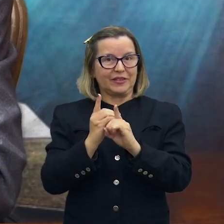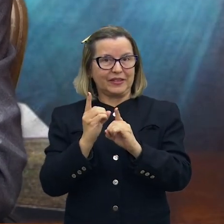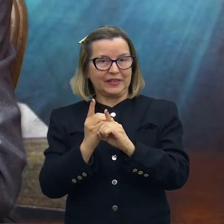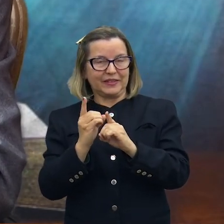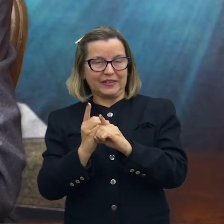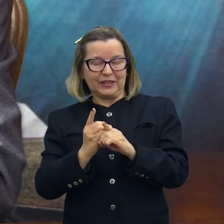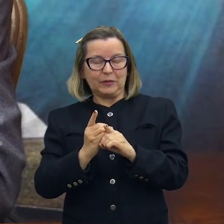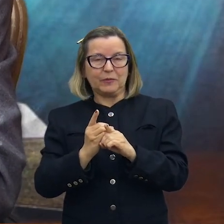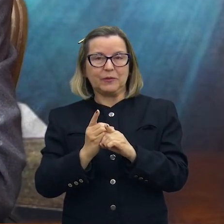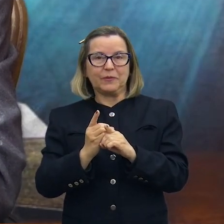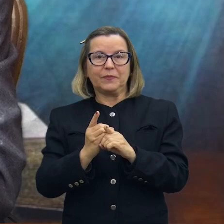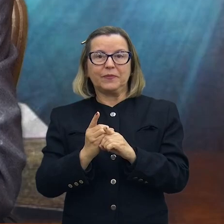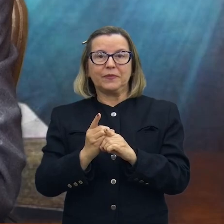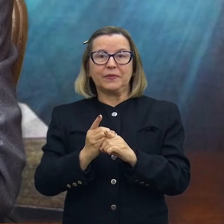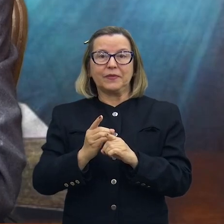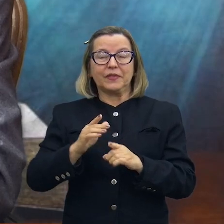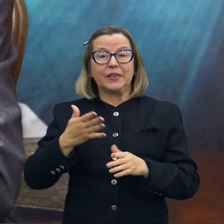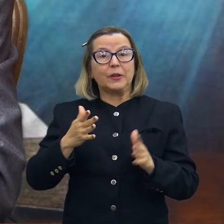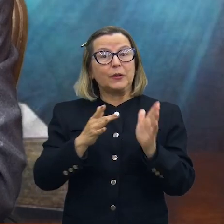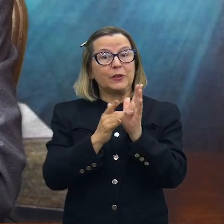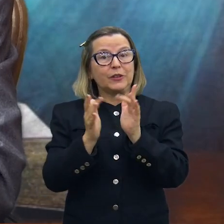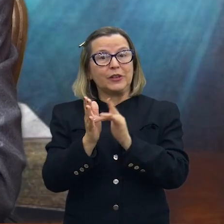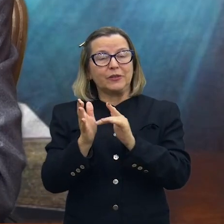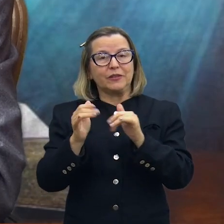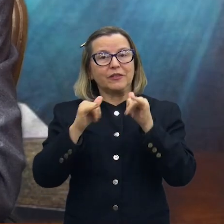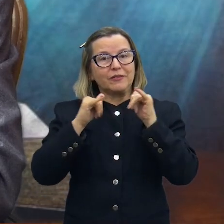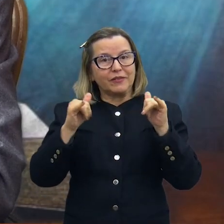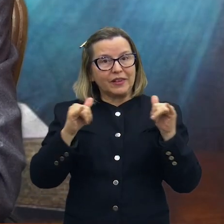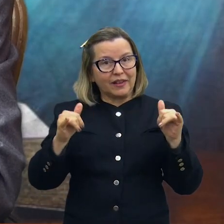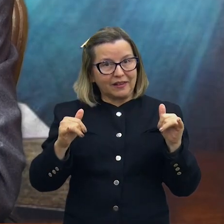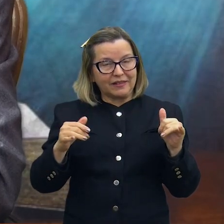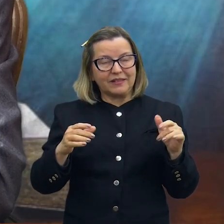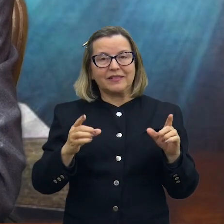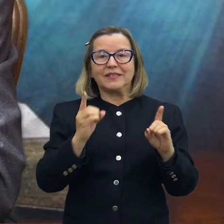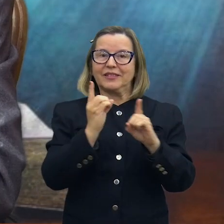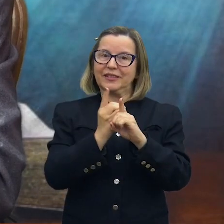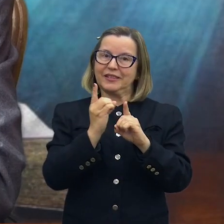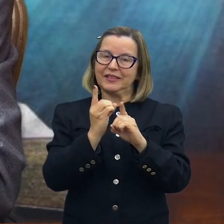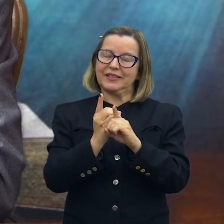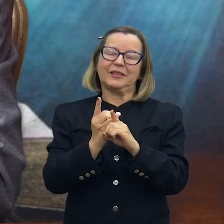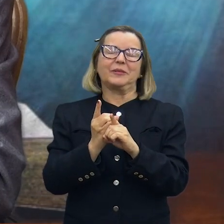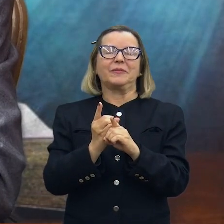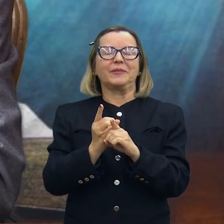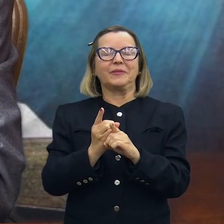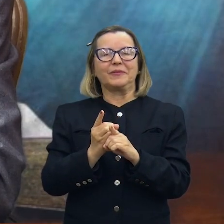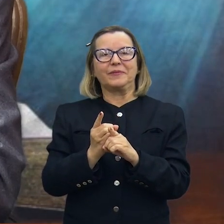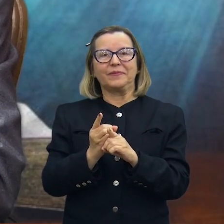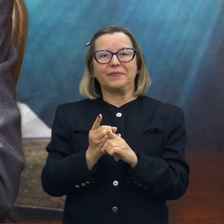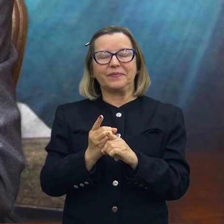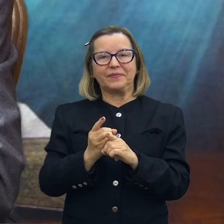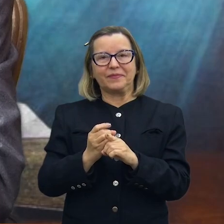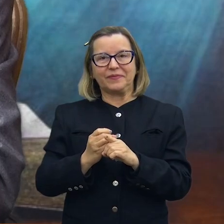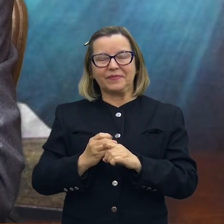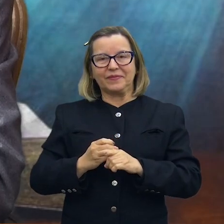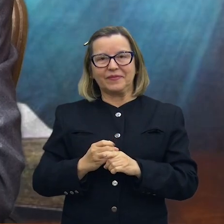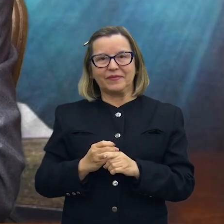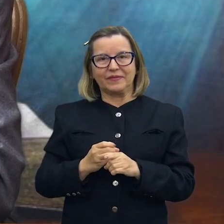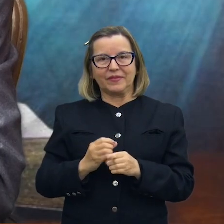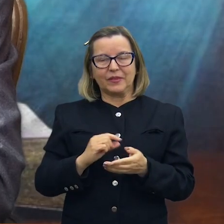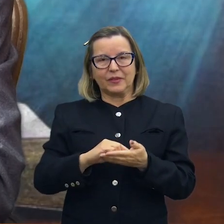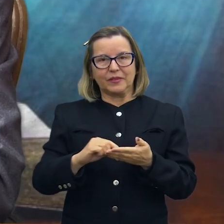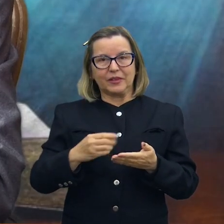olha o que Jesus fala para os discípulos. No 24, do 44